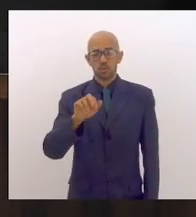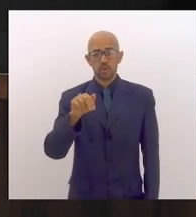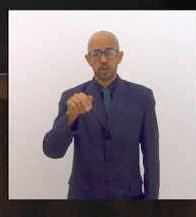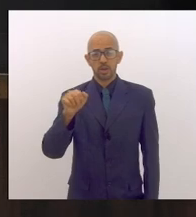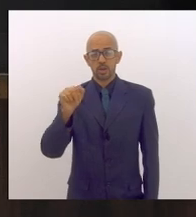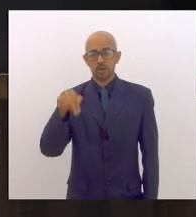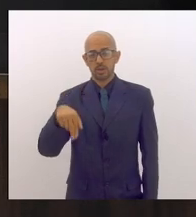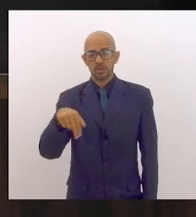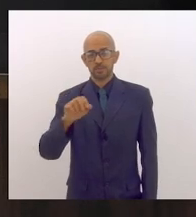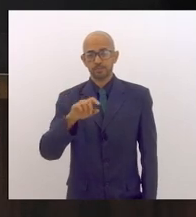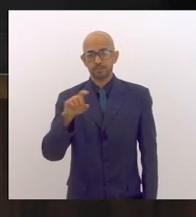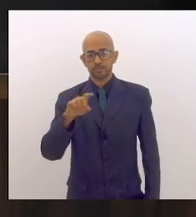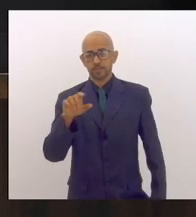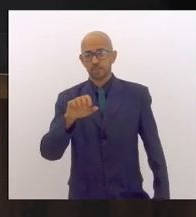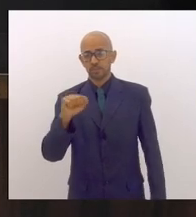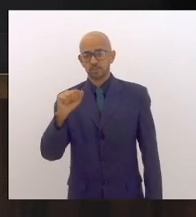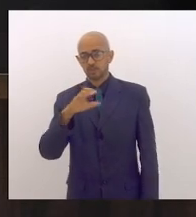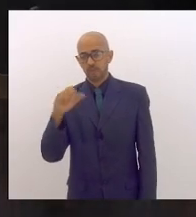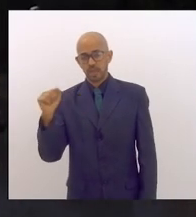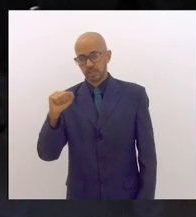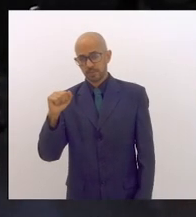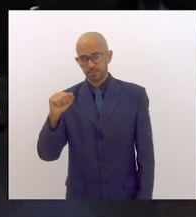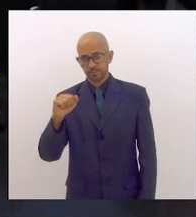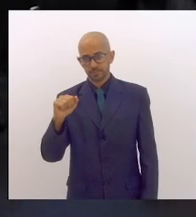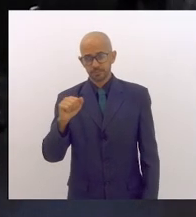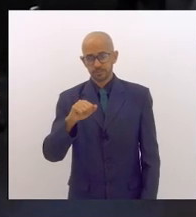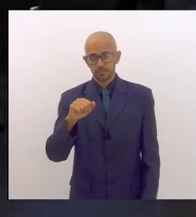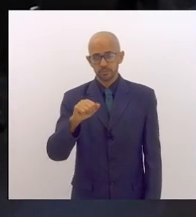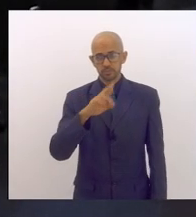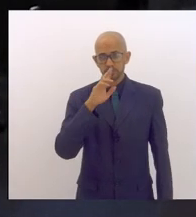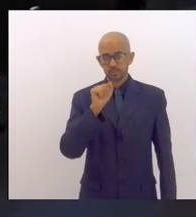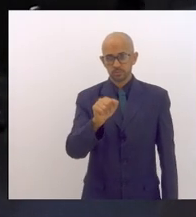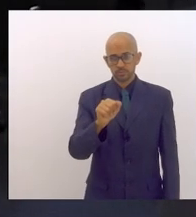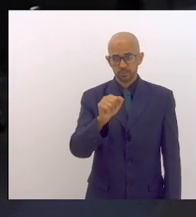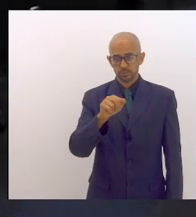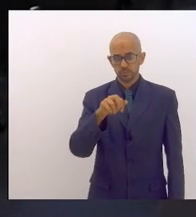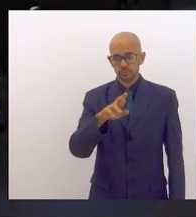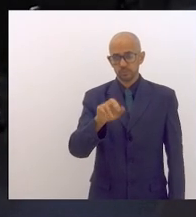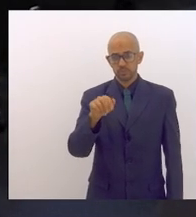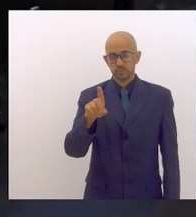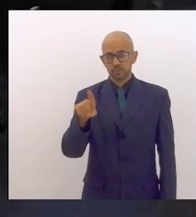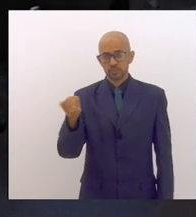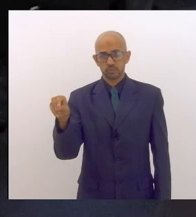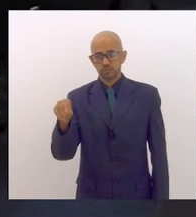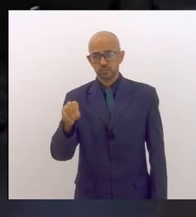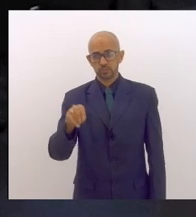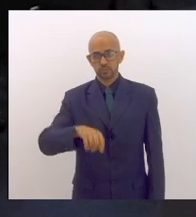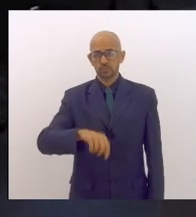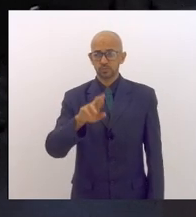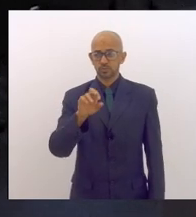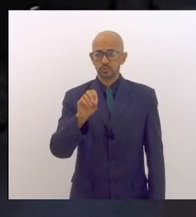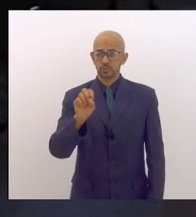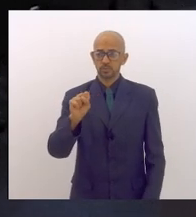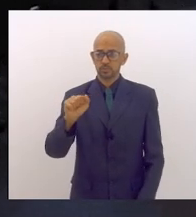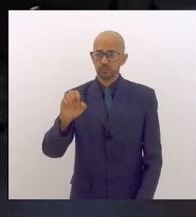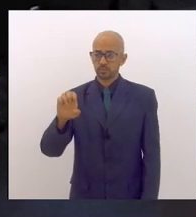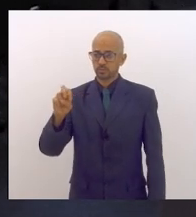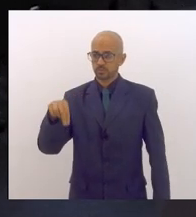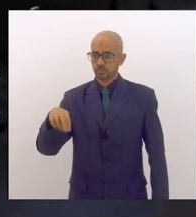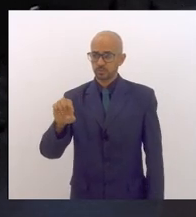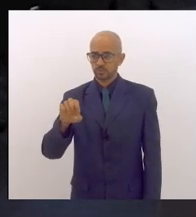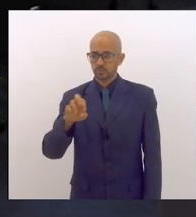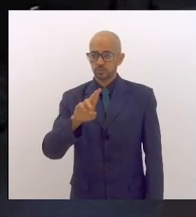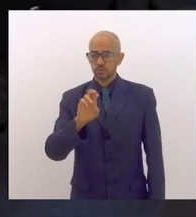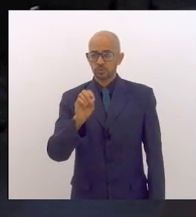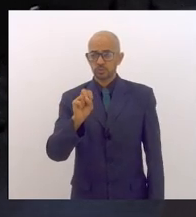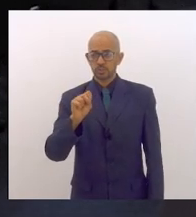deputado Renato Zaca, deputado Rodrigo Amorim, deputado Rodrigo Bacelar, deputada Rosane Félix, deputado Rosenberg